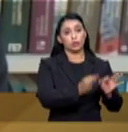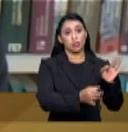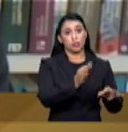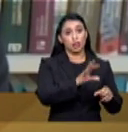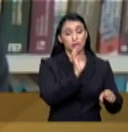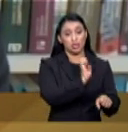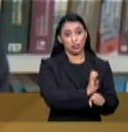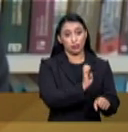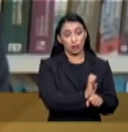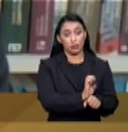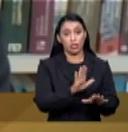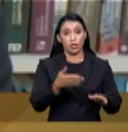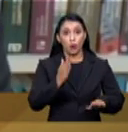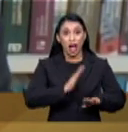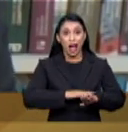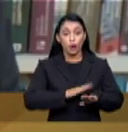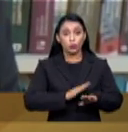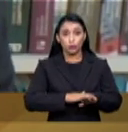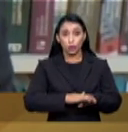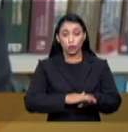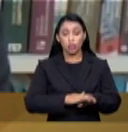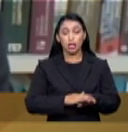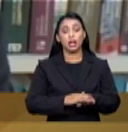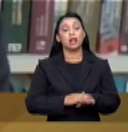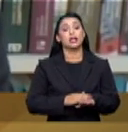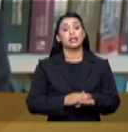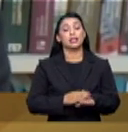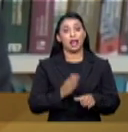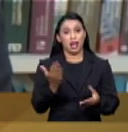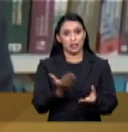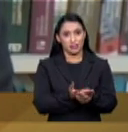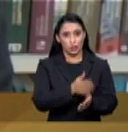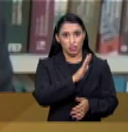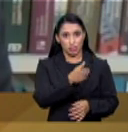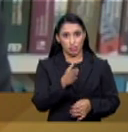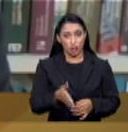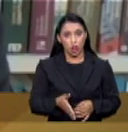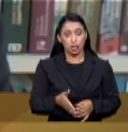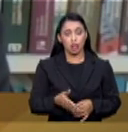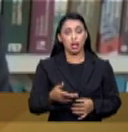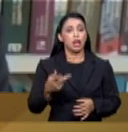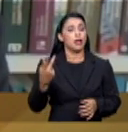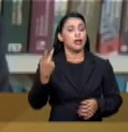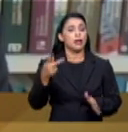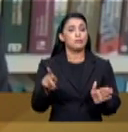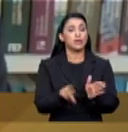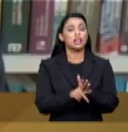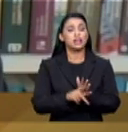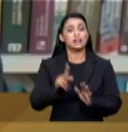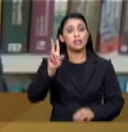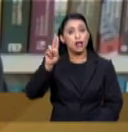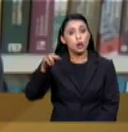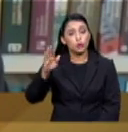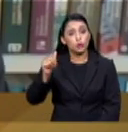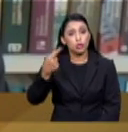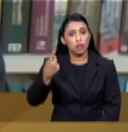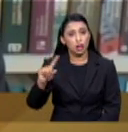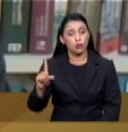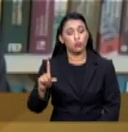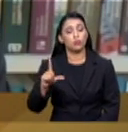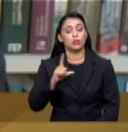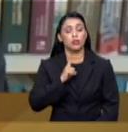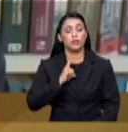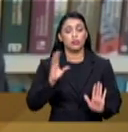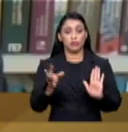a autora da ação rescisória é a União, cuja prerrogativa de foro fixa-se no juízo